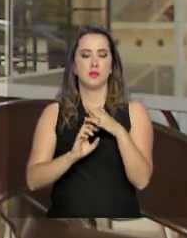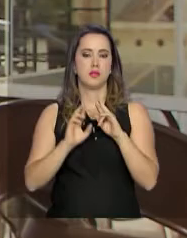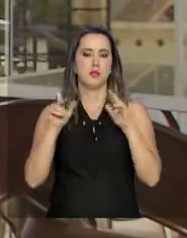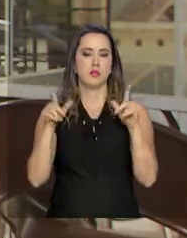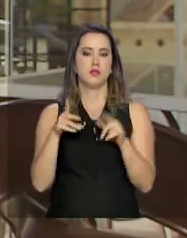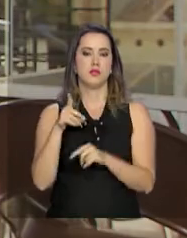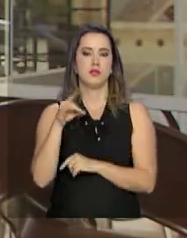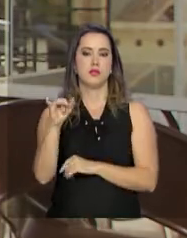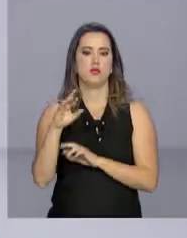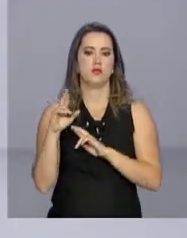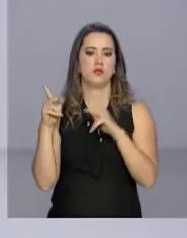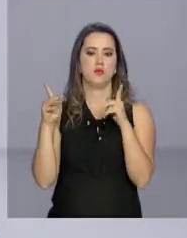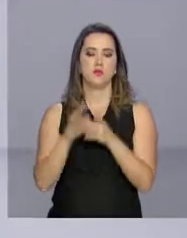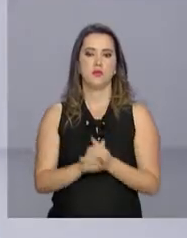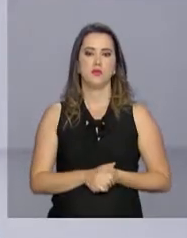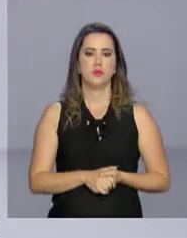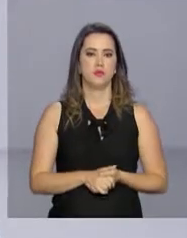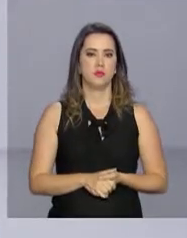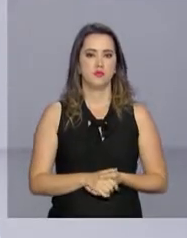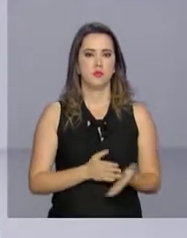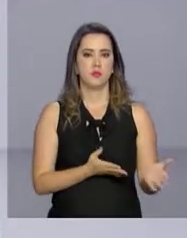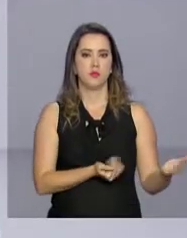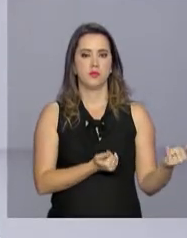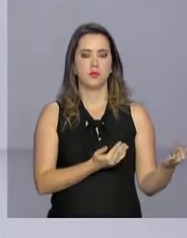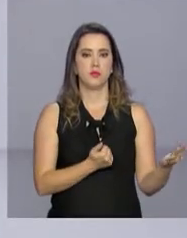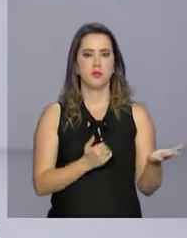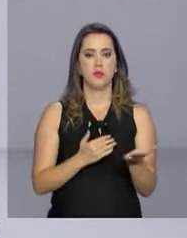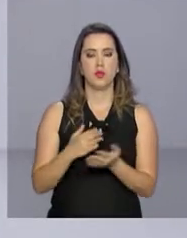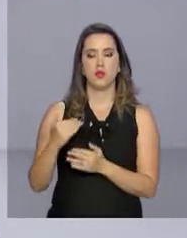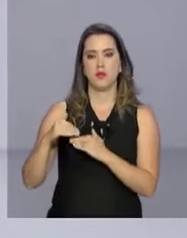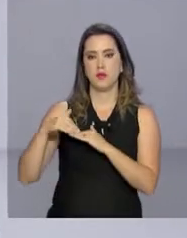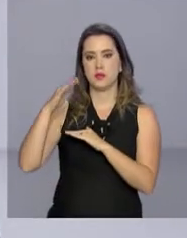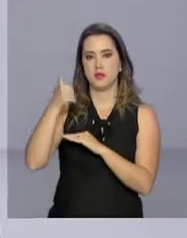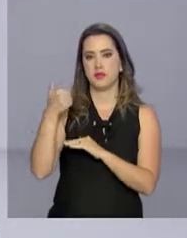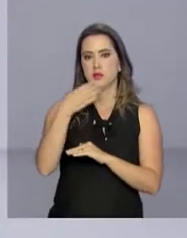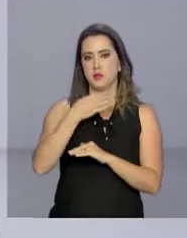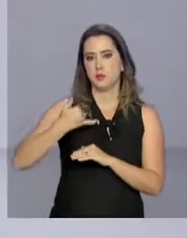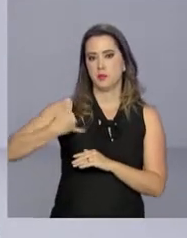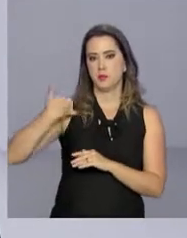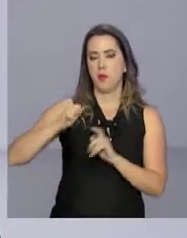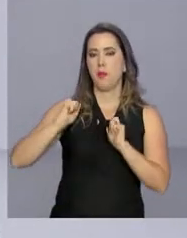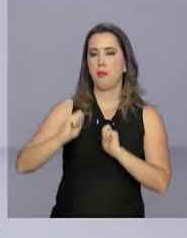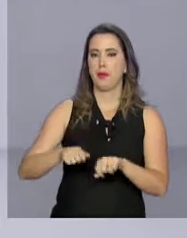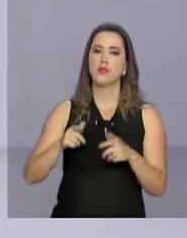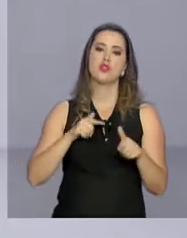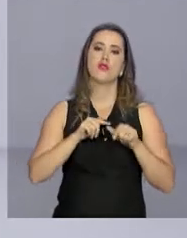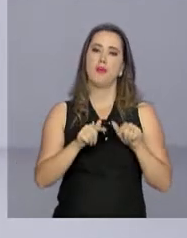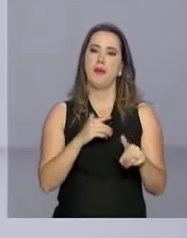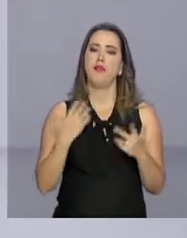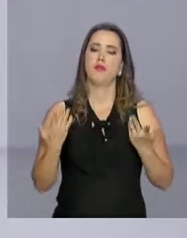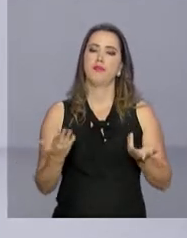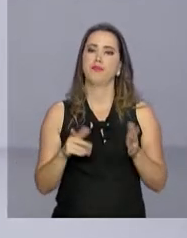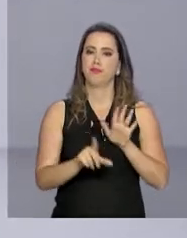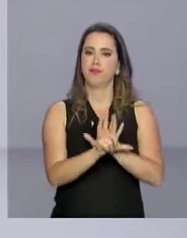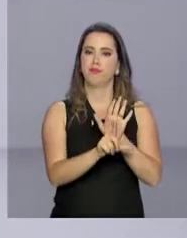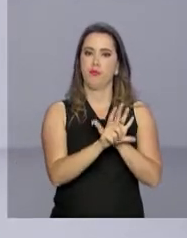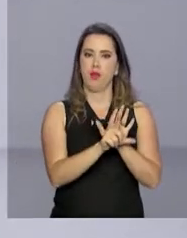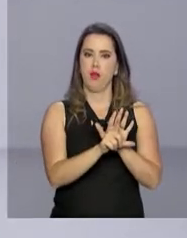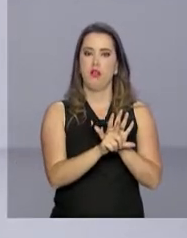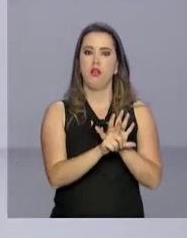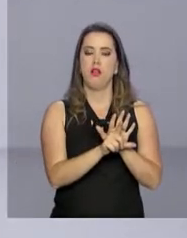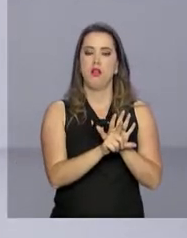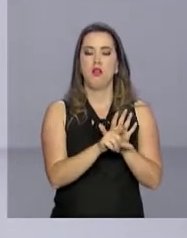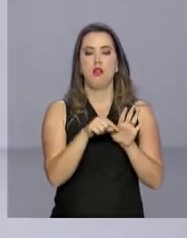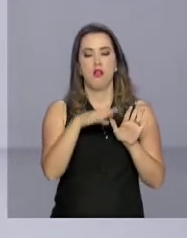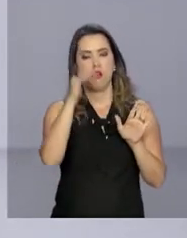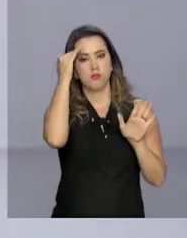em dias diferentes jovens a partir de 14 anos podem trabalhar a lei do jovem aprendiz determina que empresas